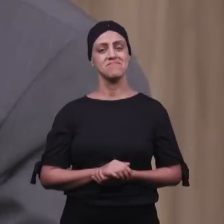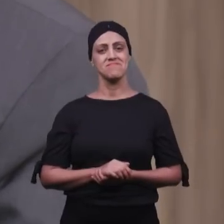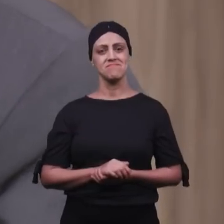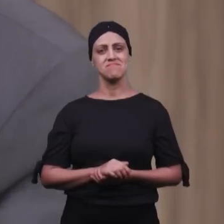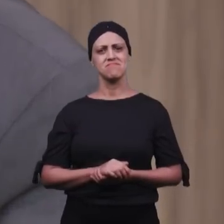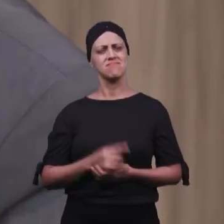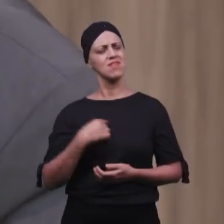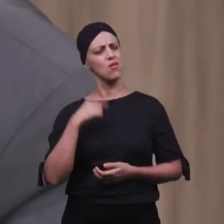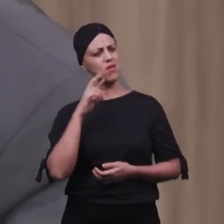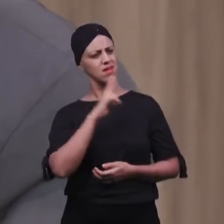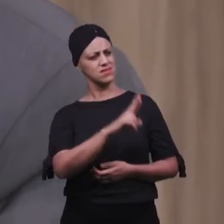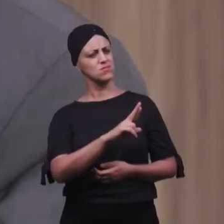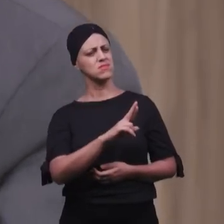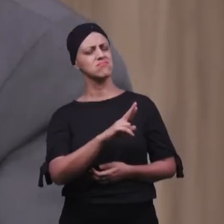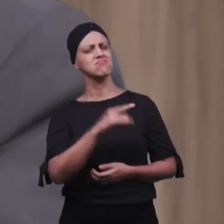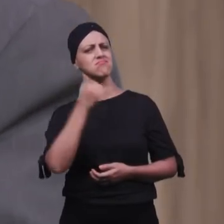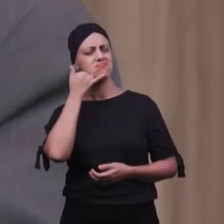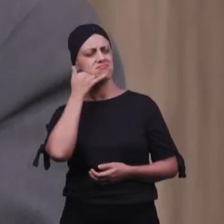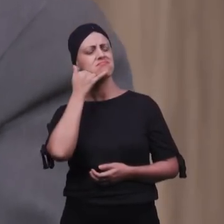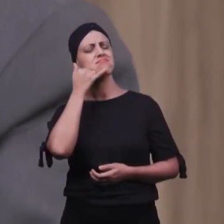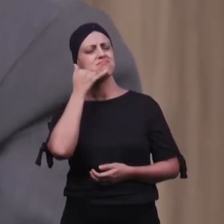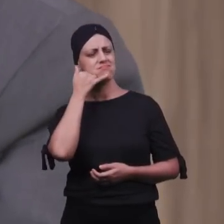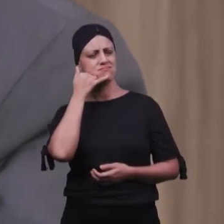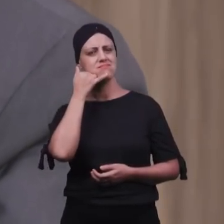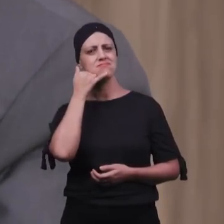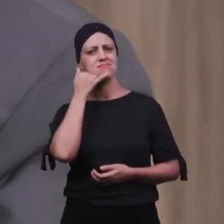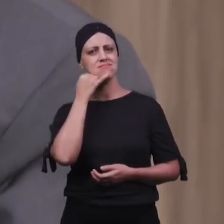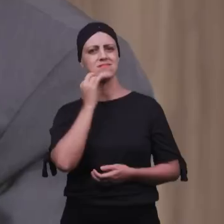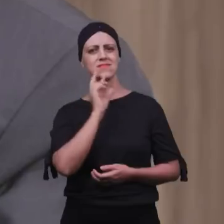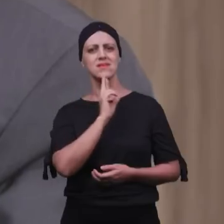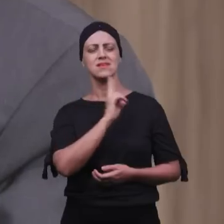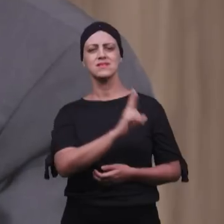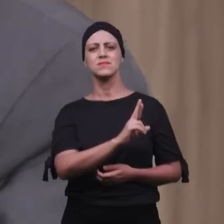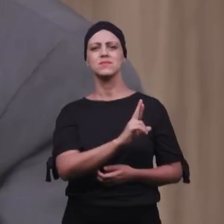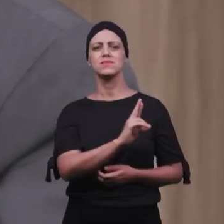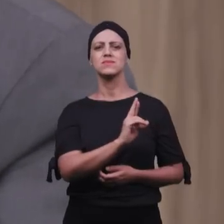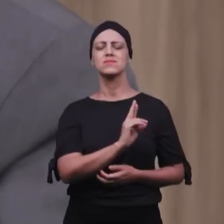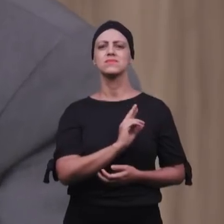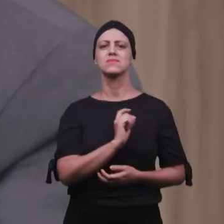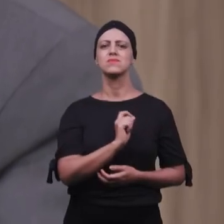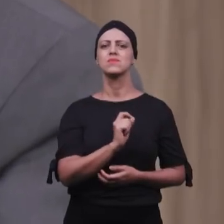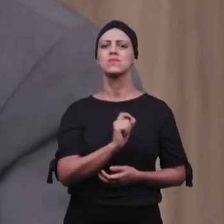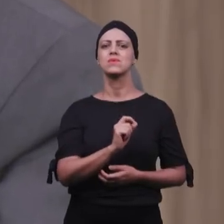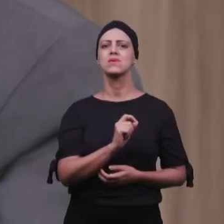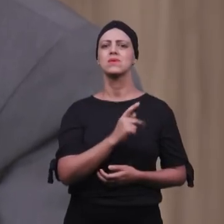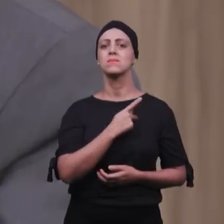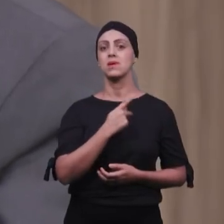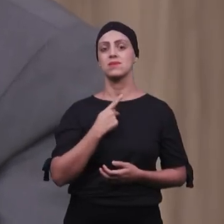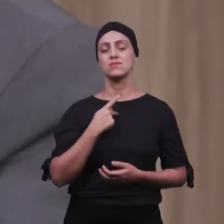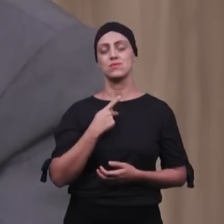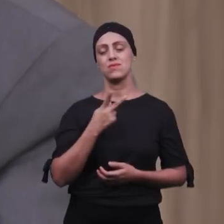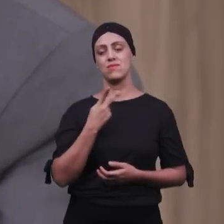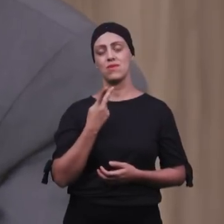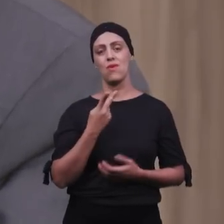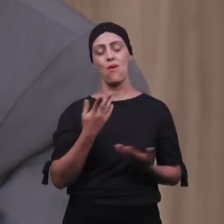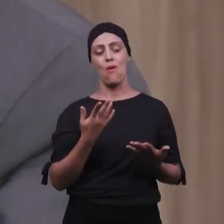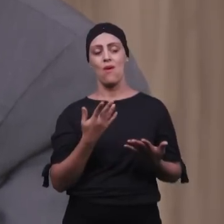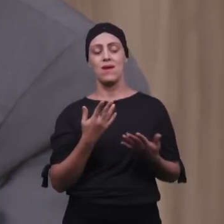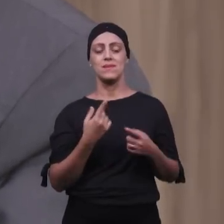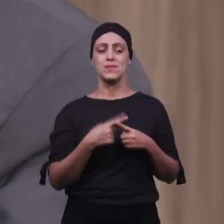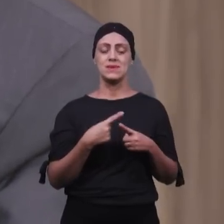resposta foi exatamente, né, que o pastor Edson entrou aqui no assunto. eu respondi, olha, companheiro, é o